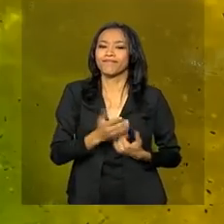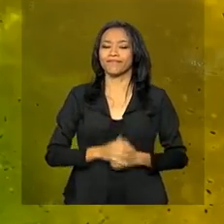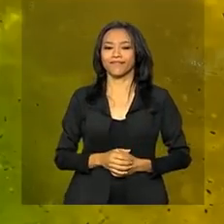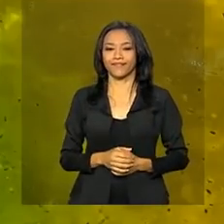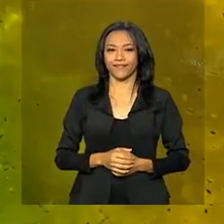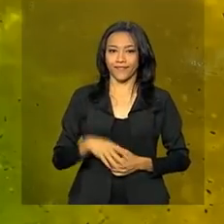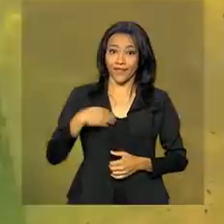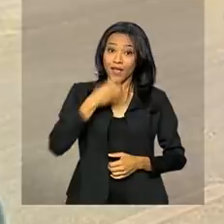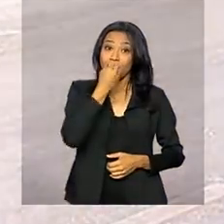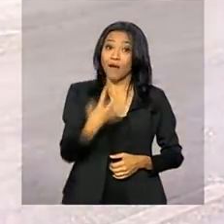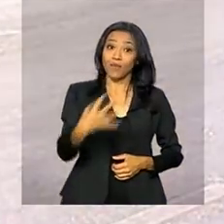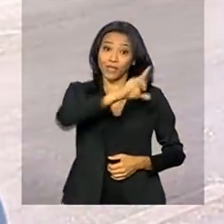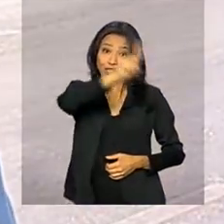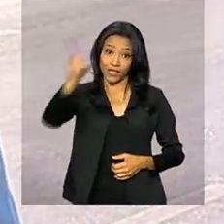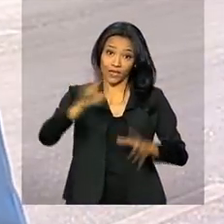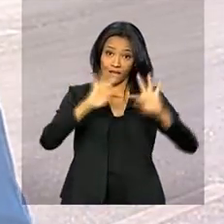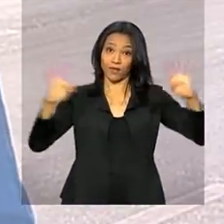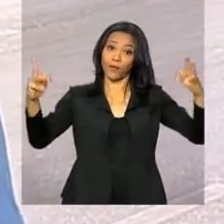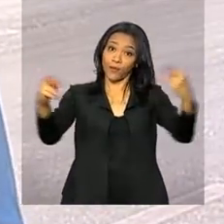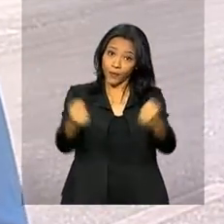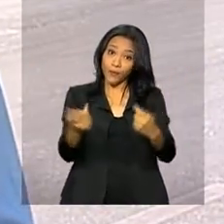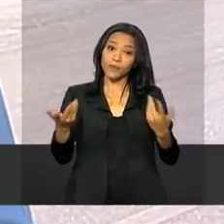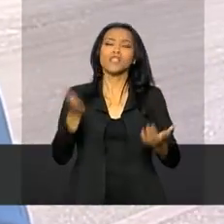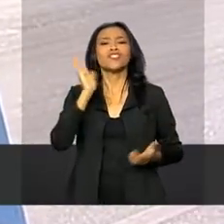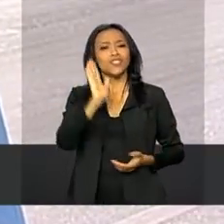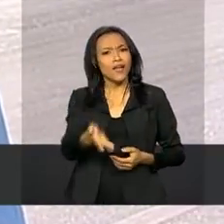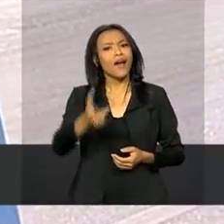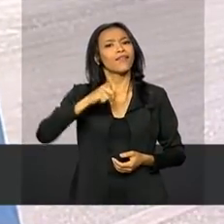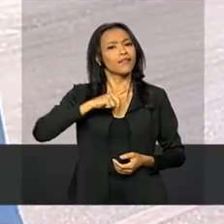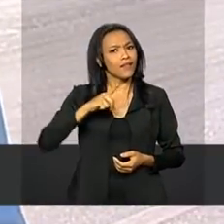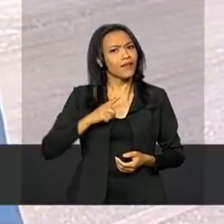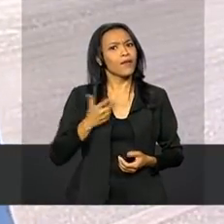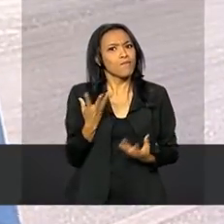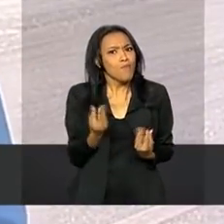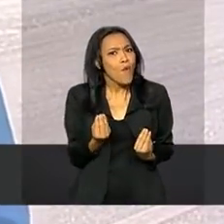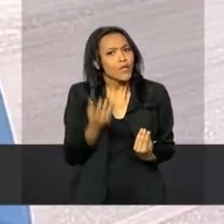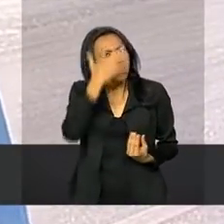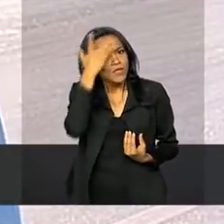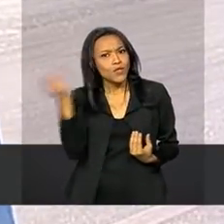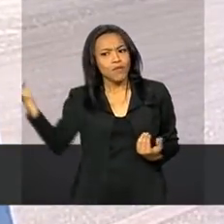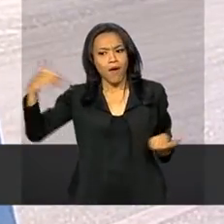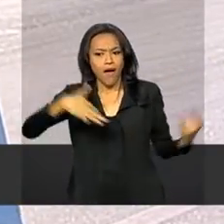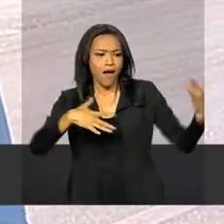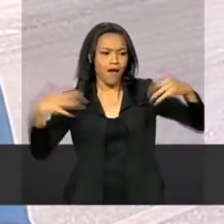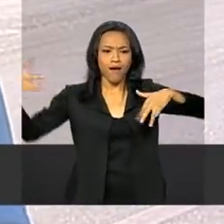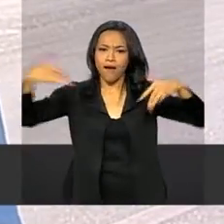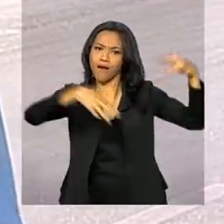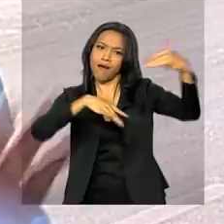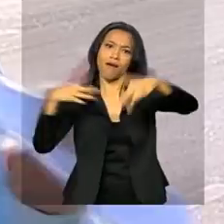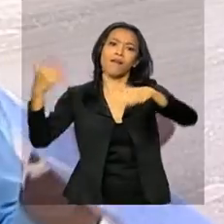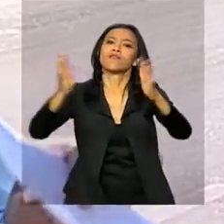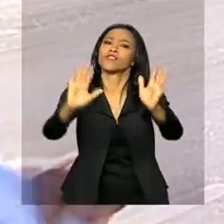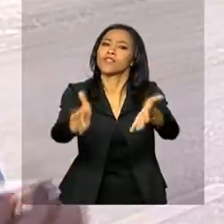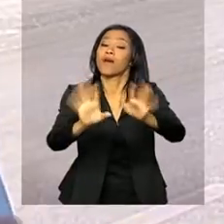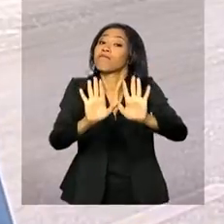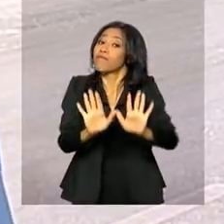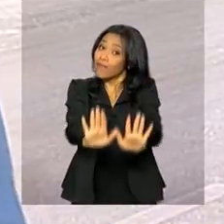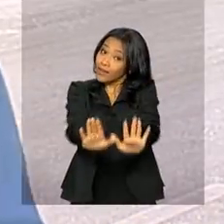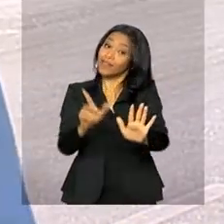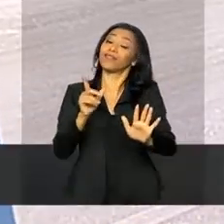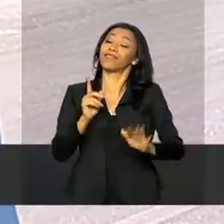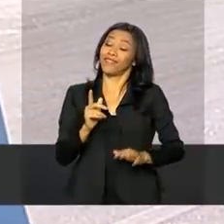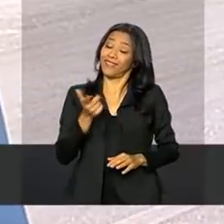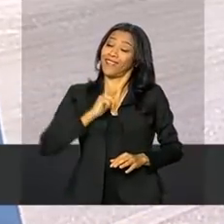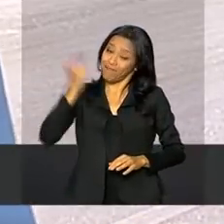Bom dia, Roberto. Bom dia a todos. Olha, Roberto, já tem bastante gente que chegou aqui ao local dos desfiles, mas tem